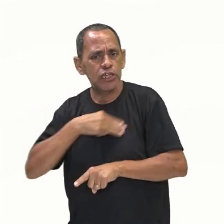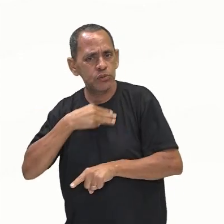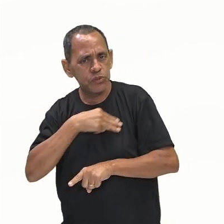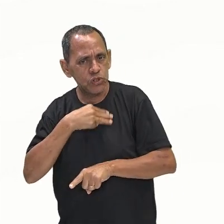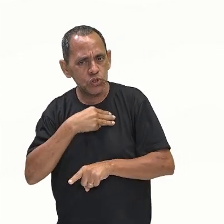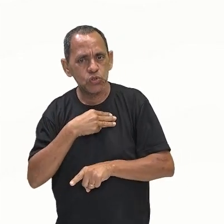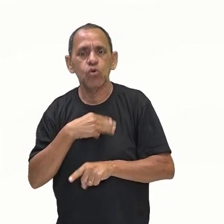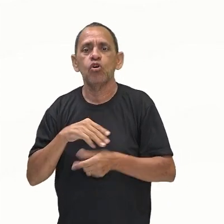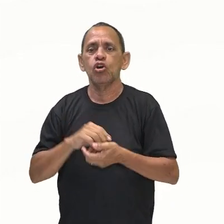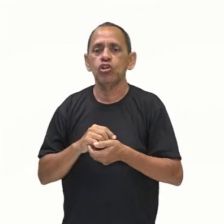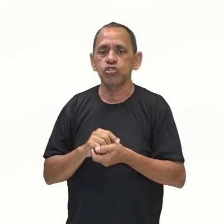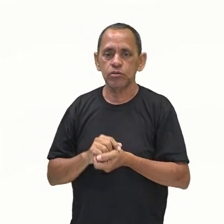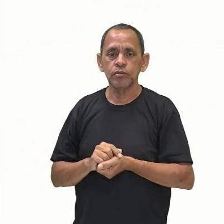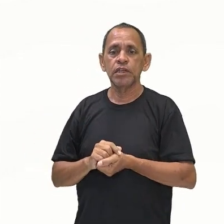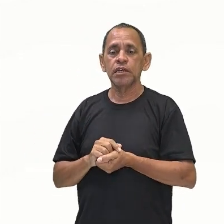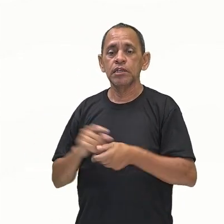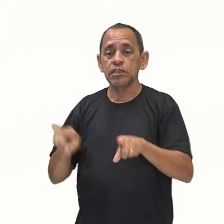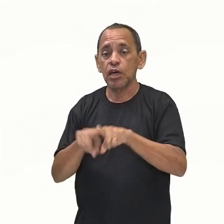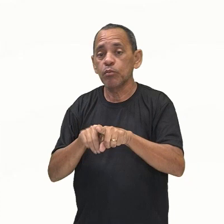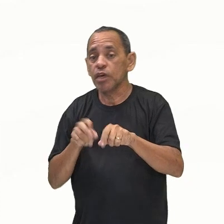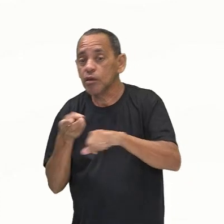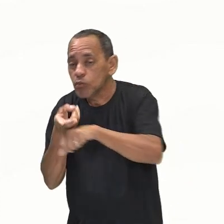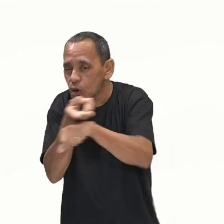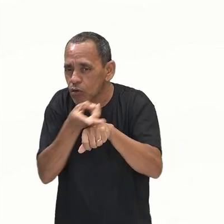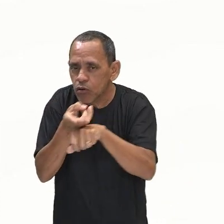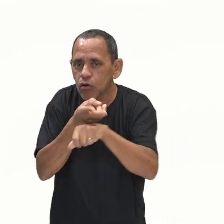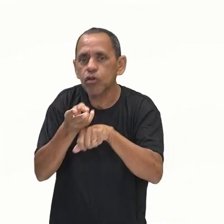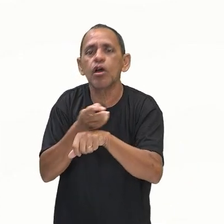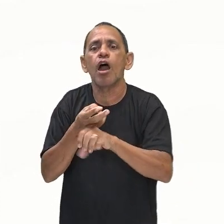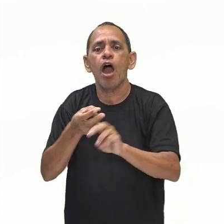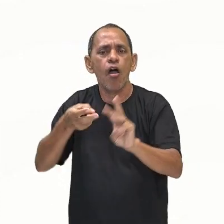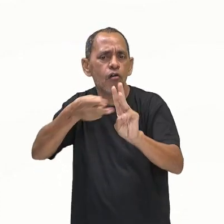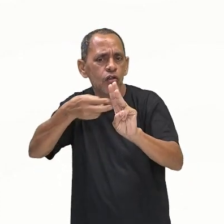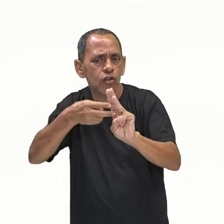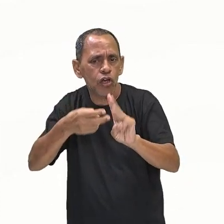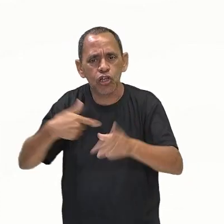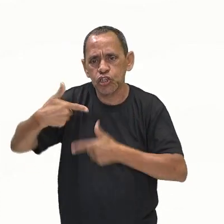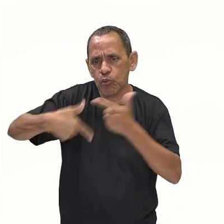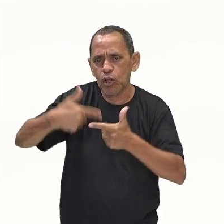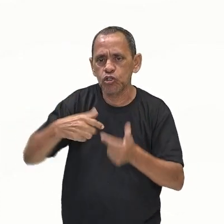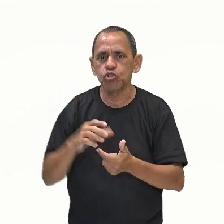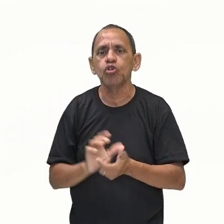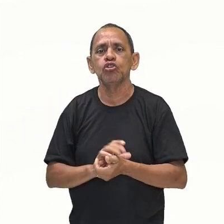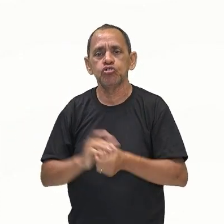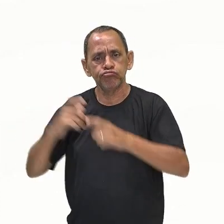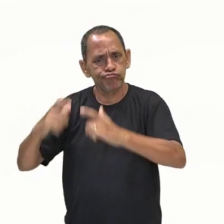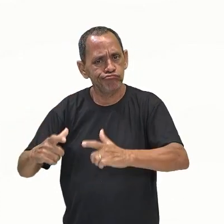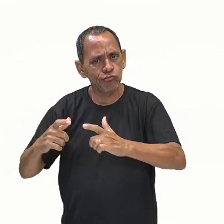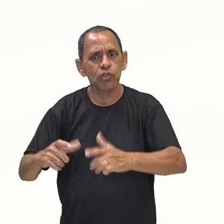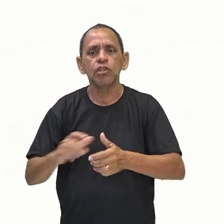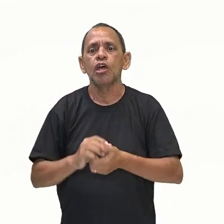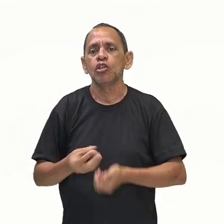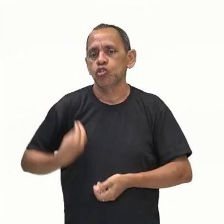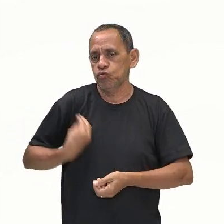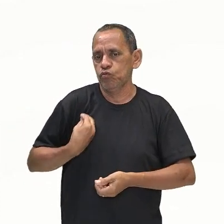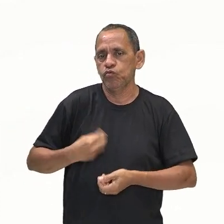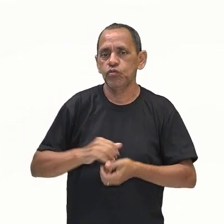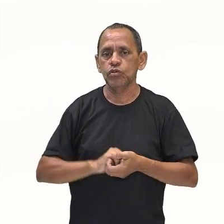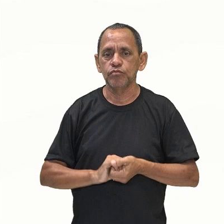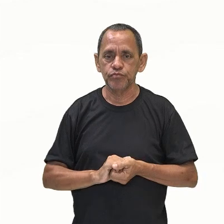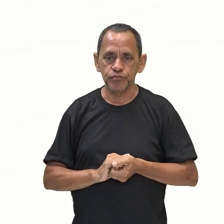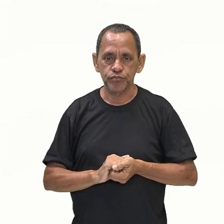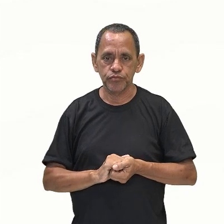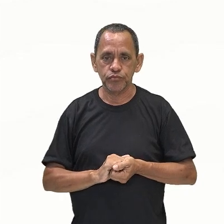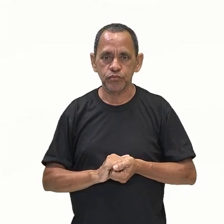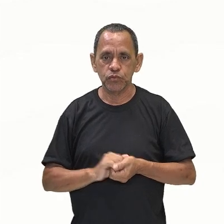por mão de obra nativa. Então, eles ali meio que tentavam pacificar os nativos para que eles pudessem, então,